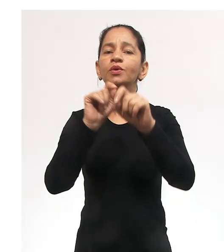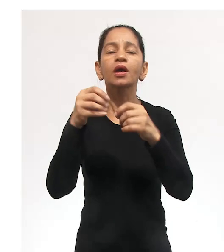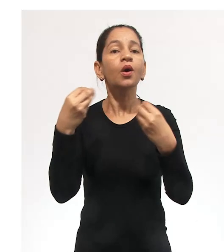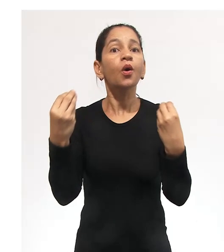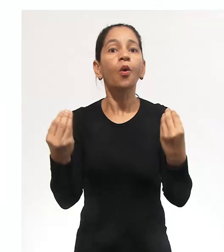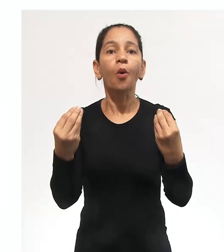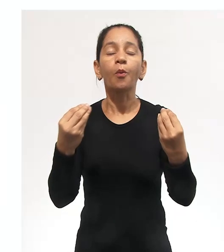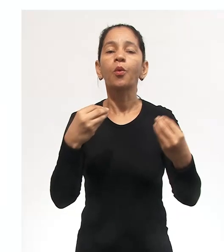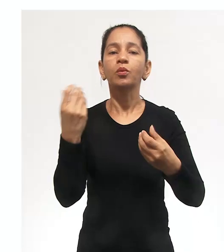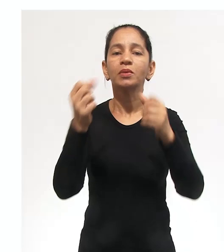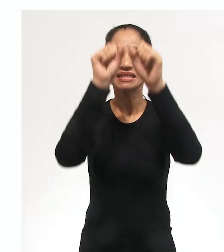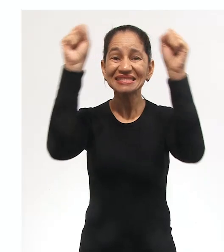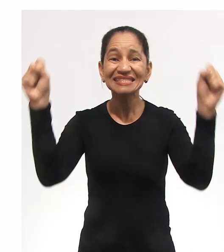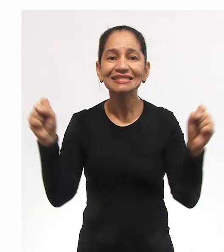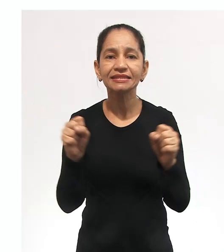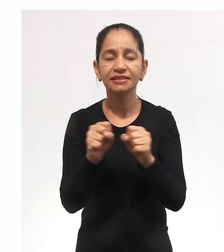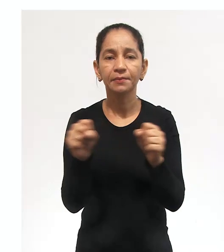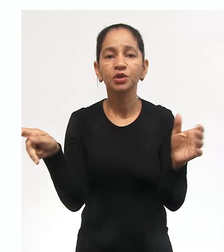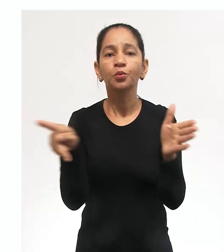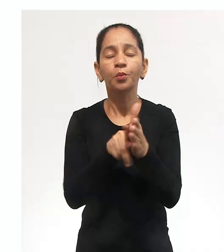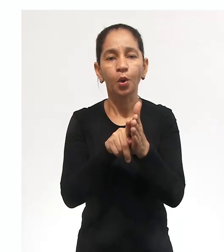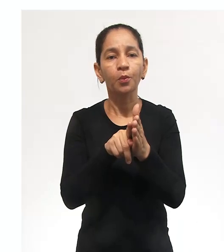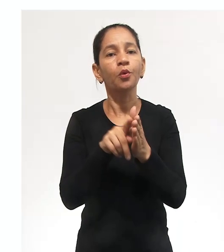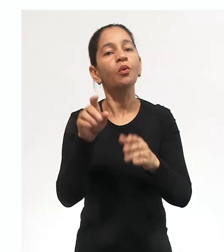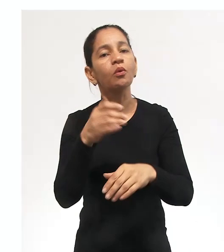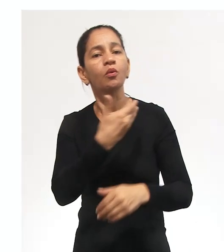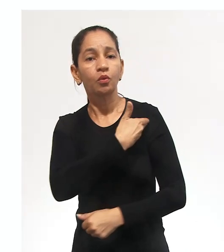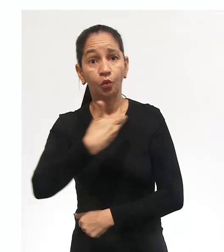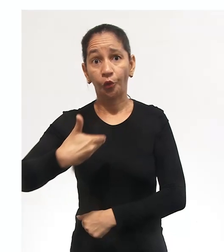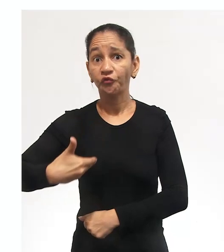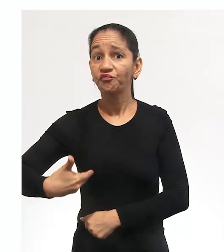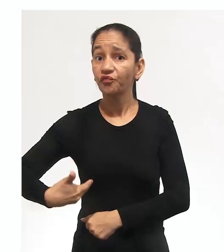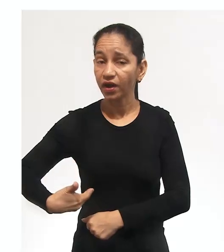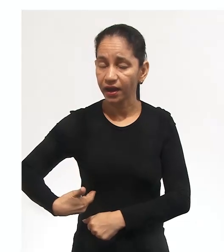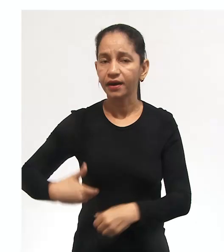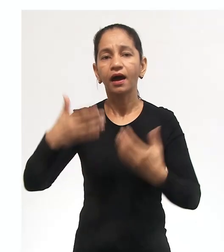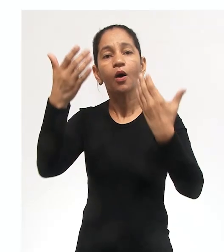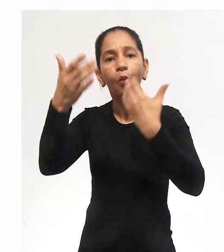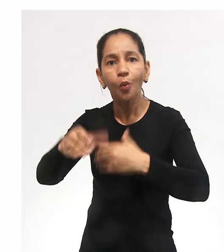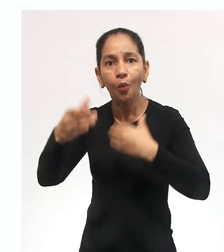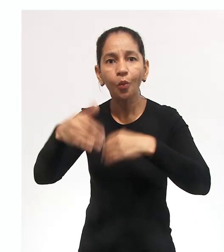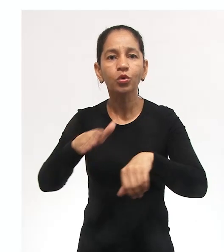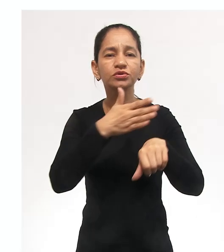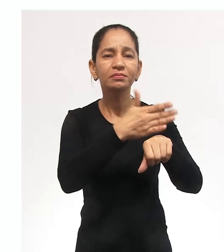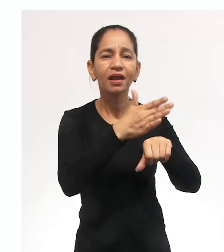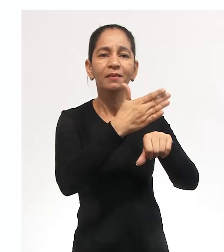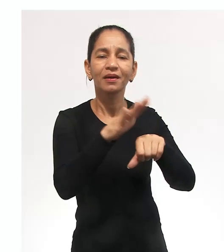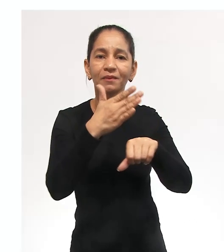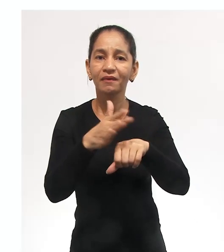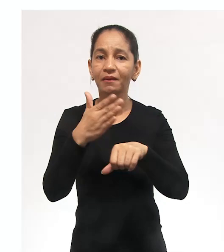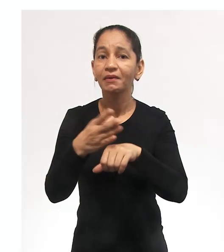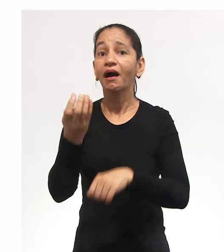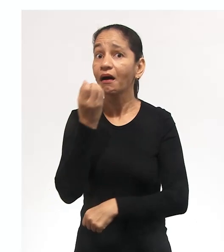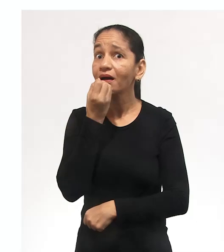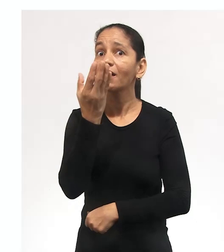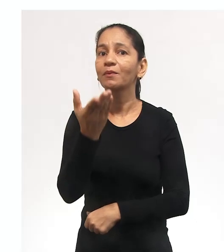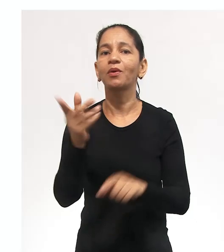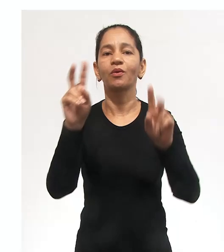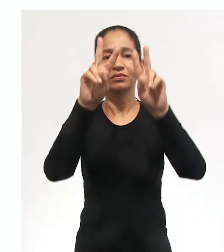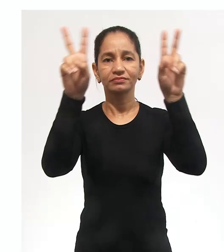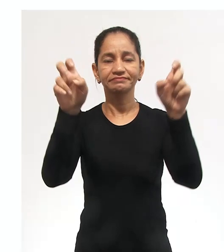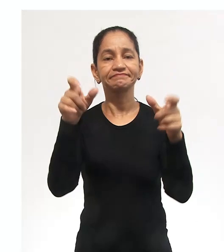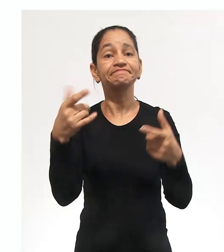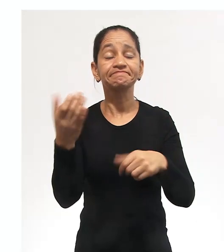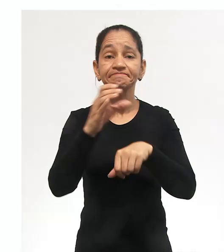forma e o sistema de governo. Então, inclusive, né, para quem gosta de fazer concurso público aí, geralmente, né, dentro desse aspecto do estudo